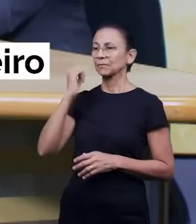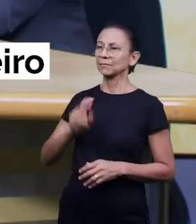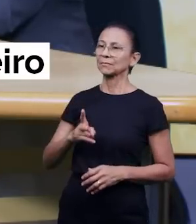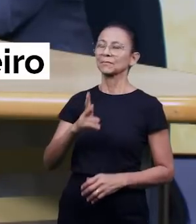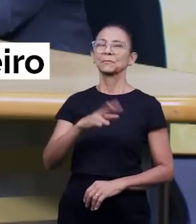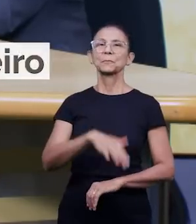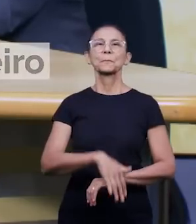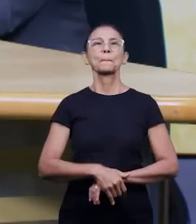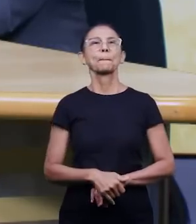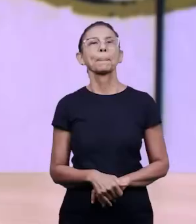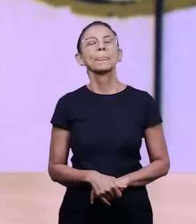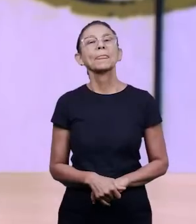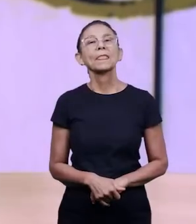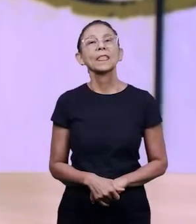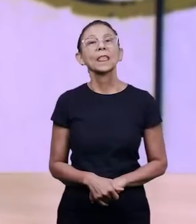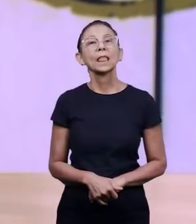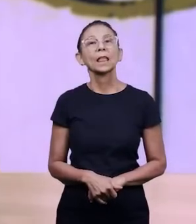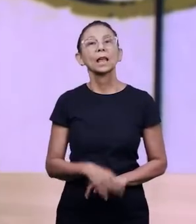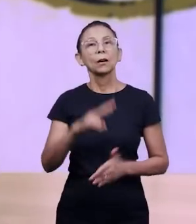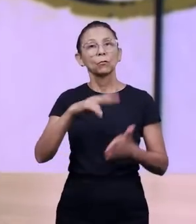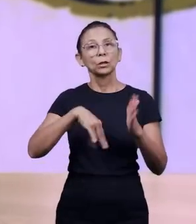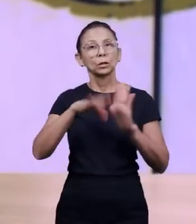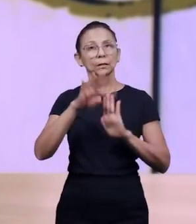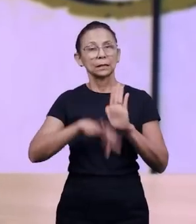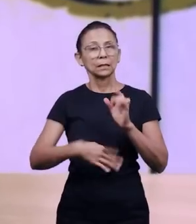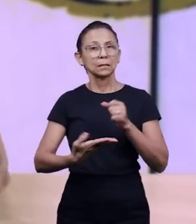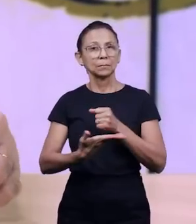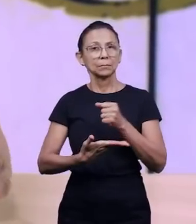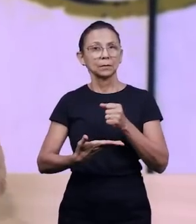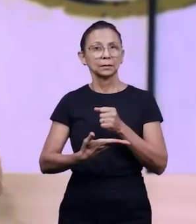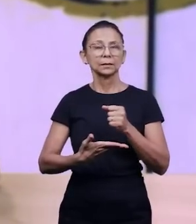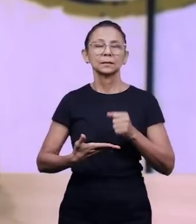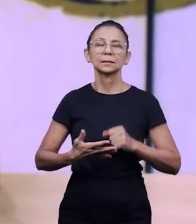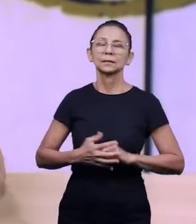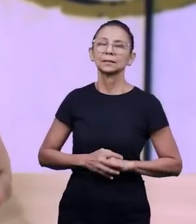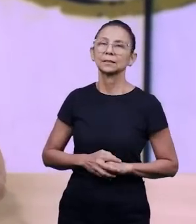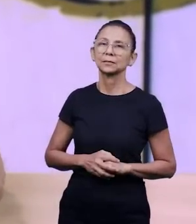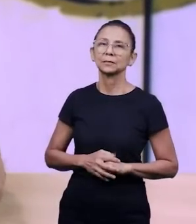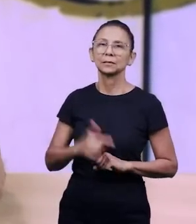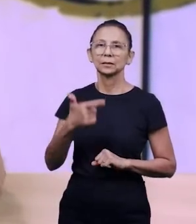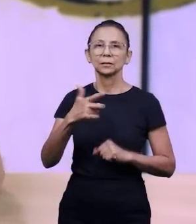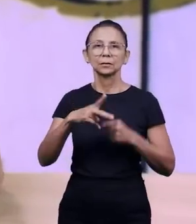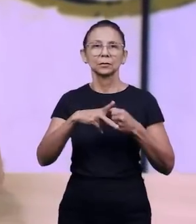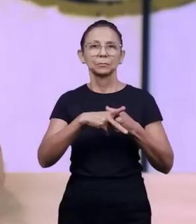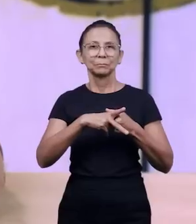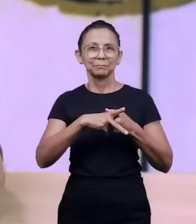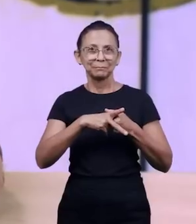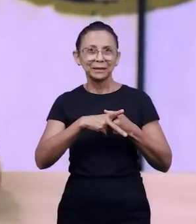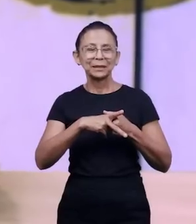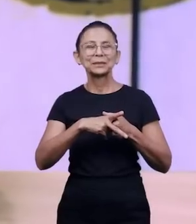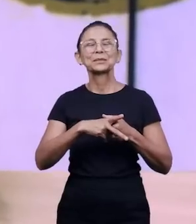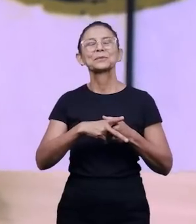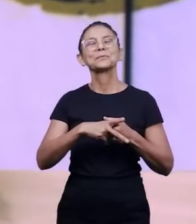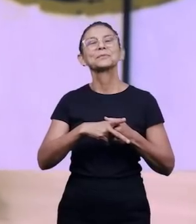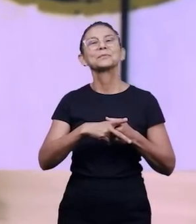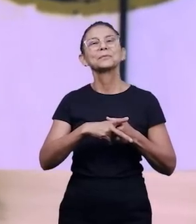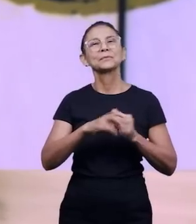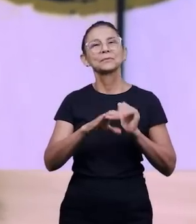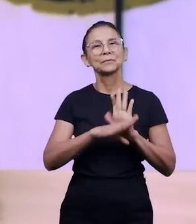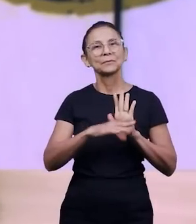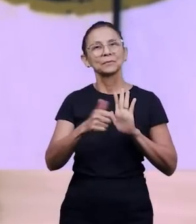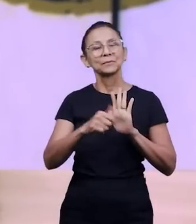nessa sequência, como eu disse, é Síndrome da Queda Espiritual. E mais uma vez, para tratar desse tema, eu recebo aqui comigo o pastor